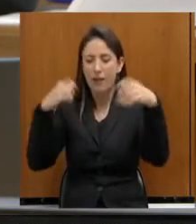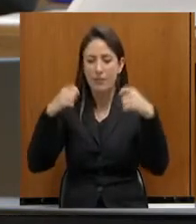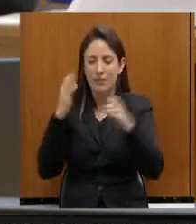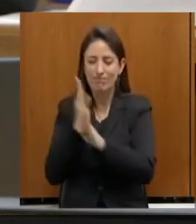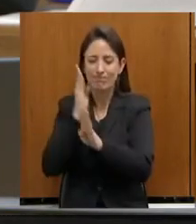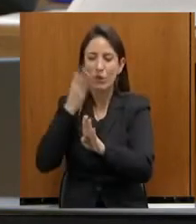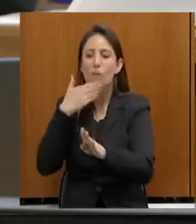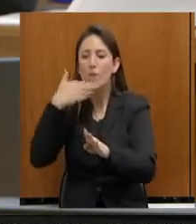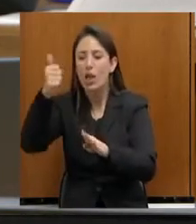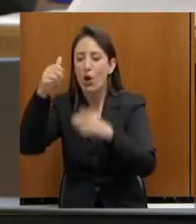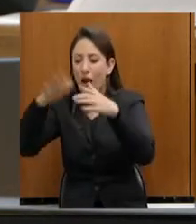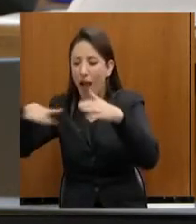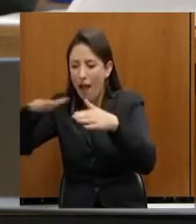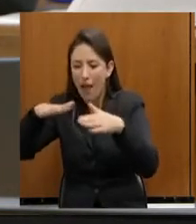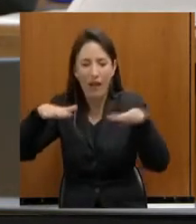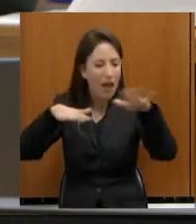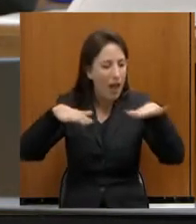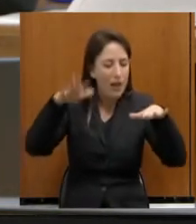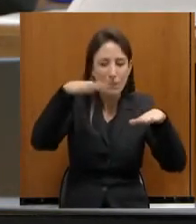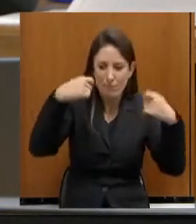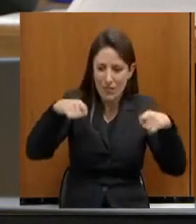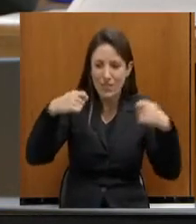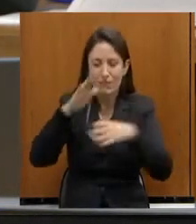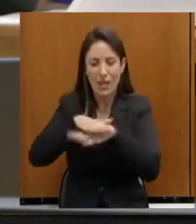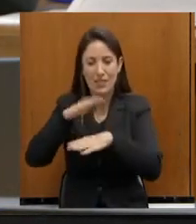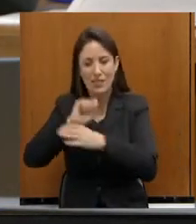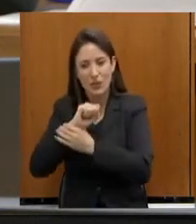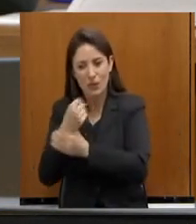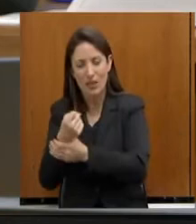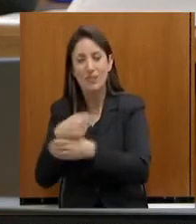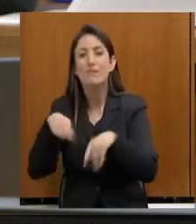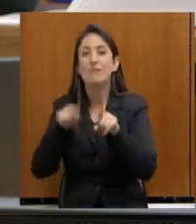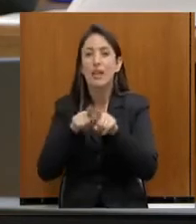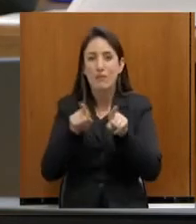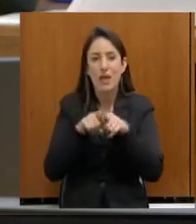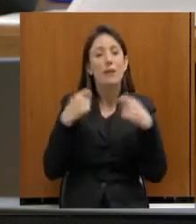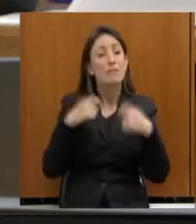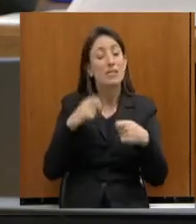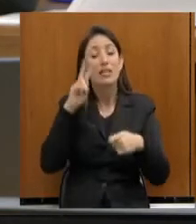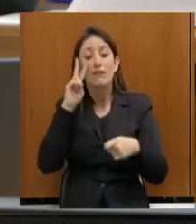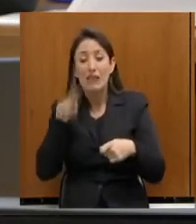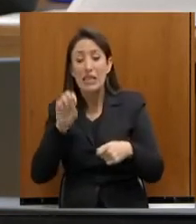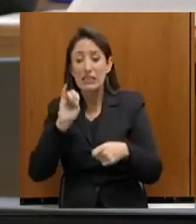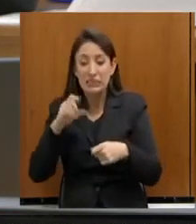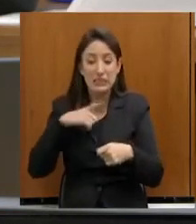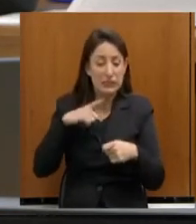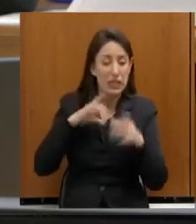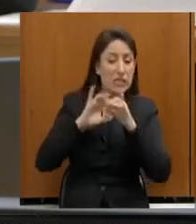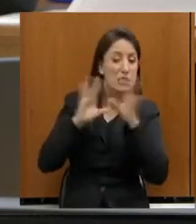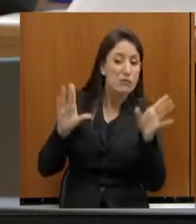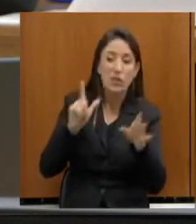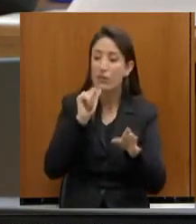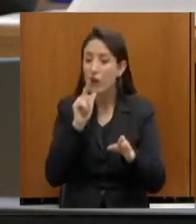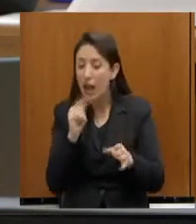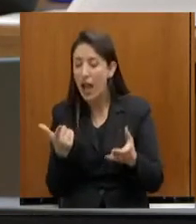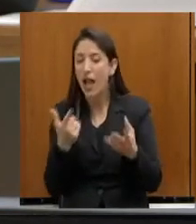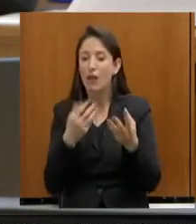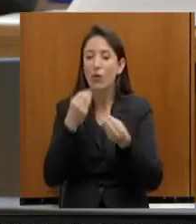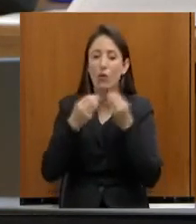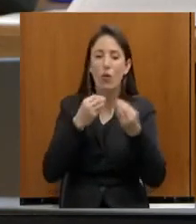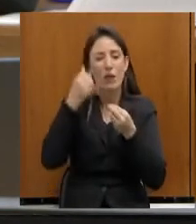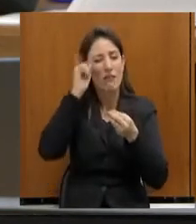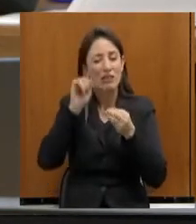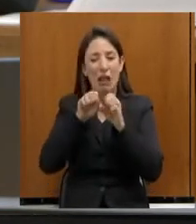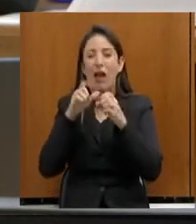identificadas uma delas né inclusive é a questão da disponibilidade de água da redução de vazão então Deputado a